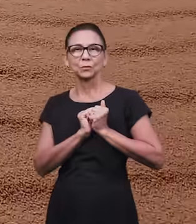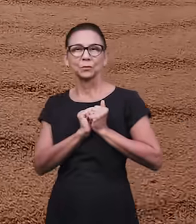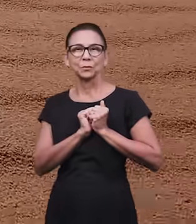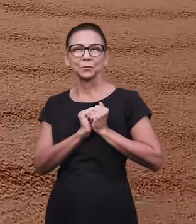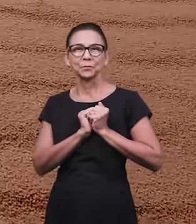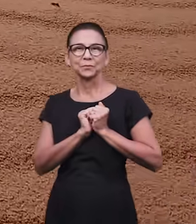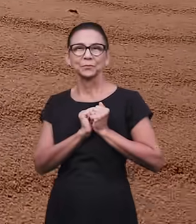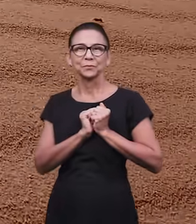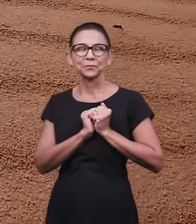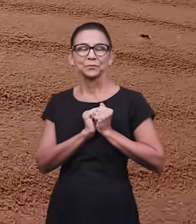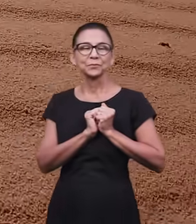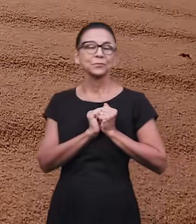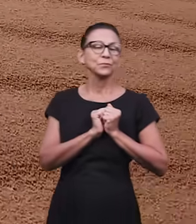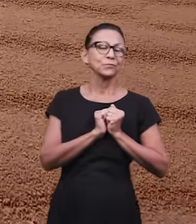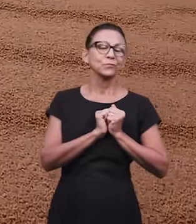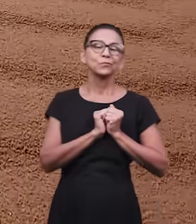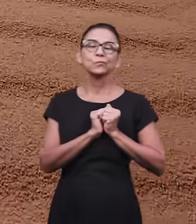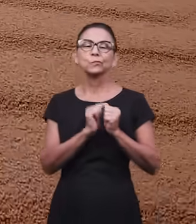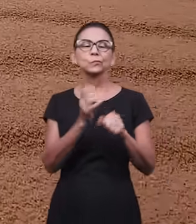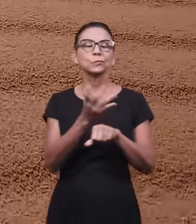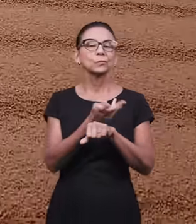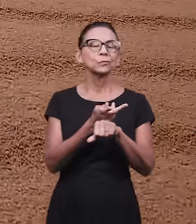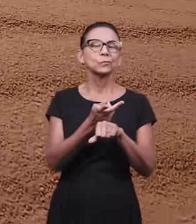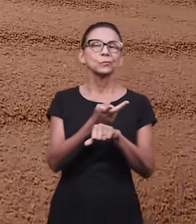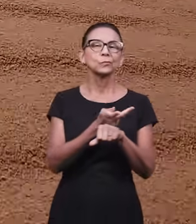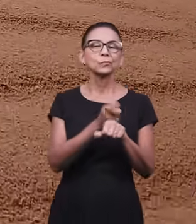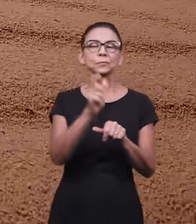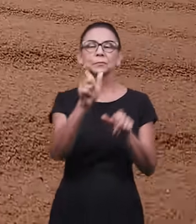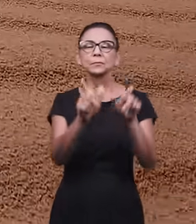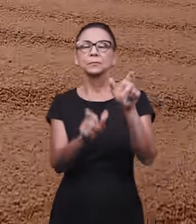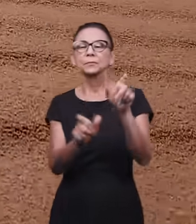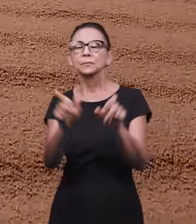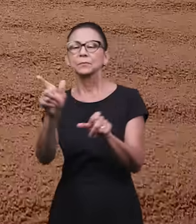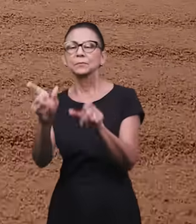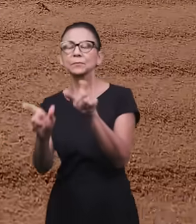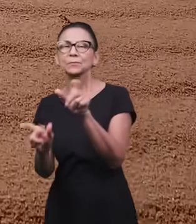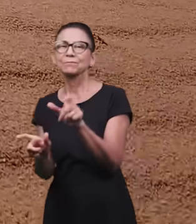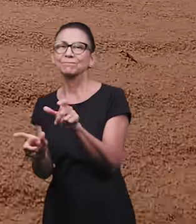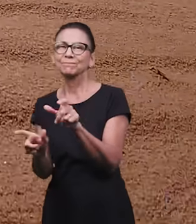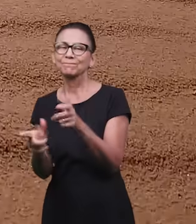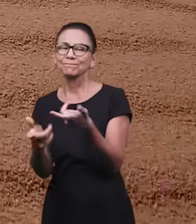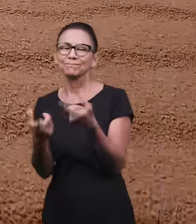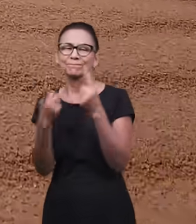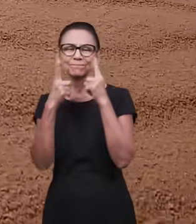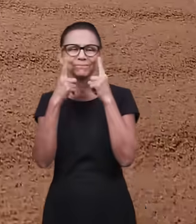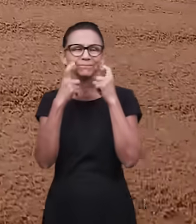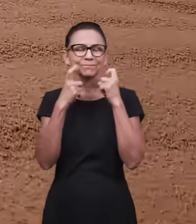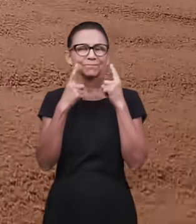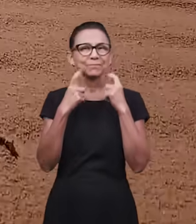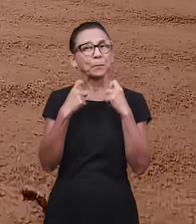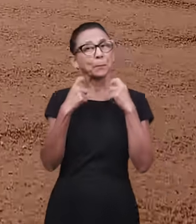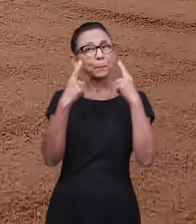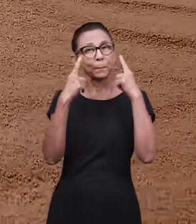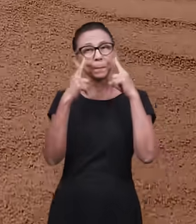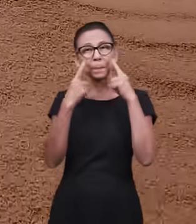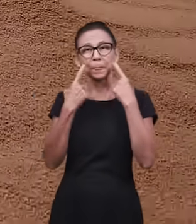Almas que no mundo vão chorando,